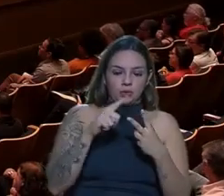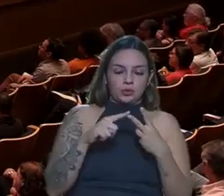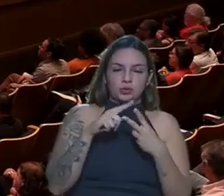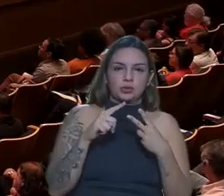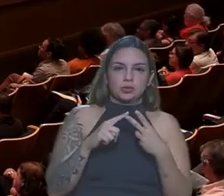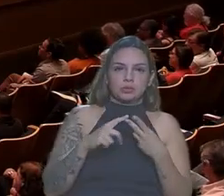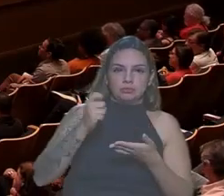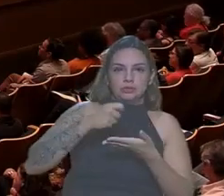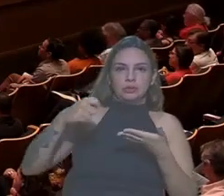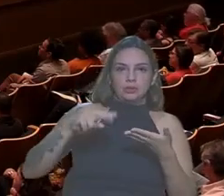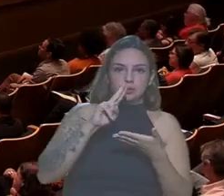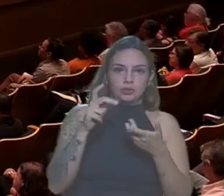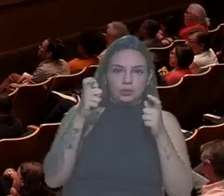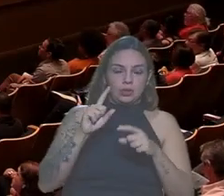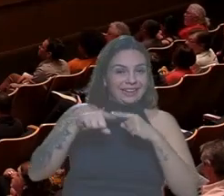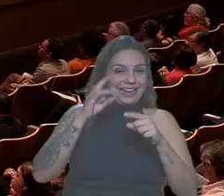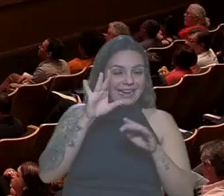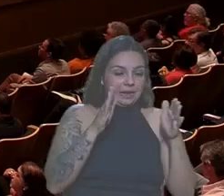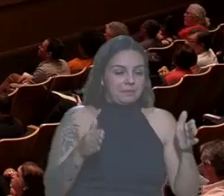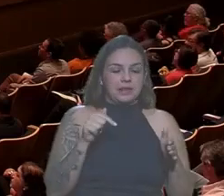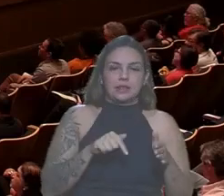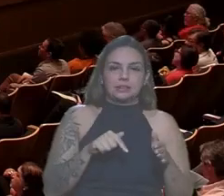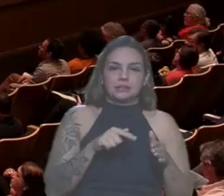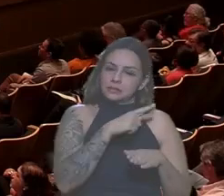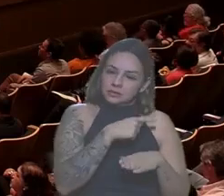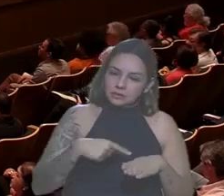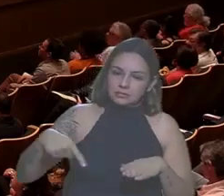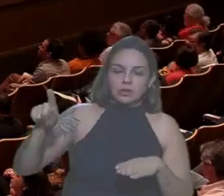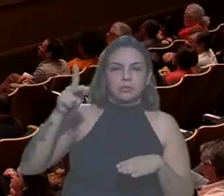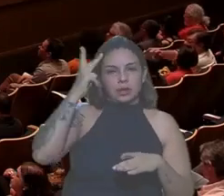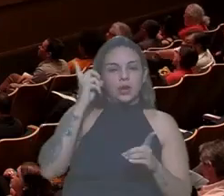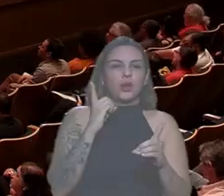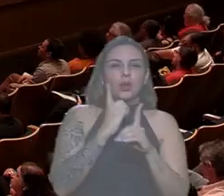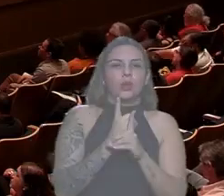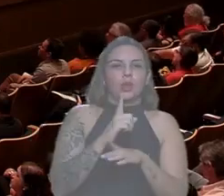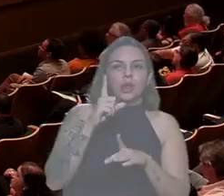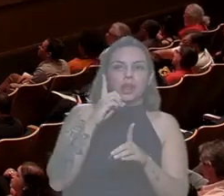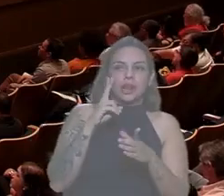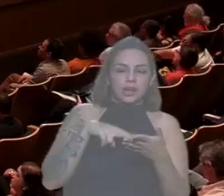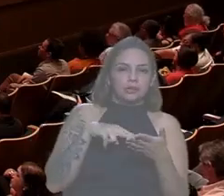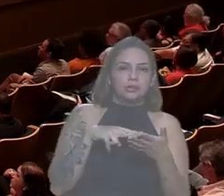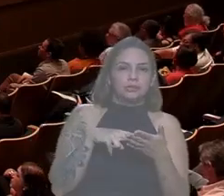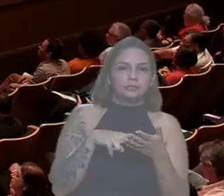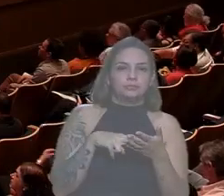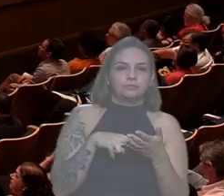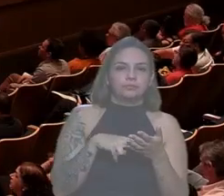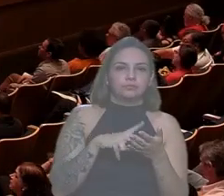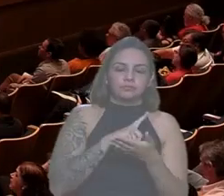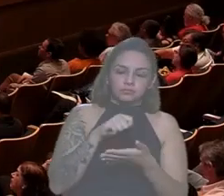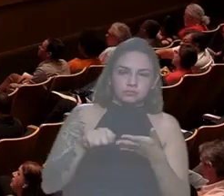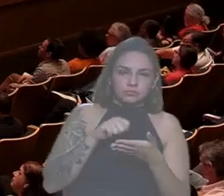espaços para autógrafos, onde, após cada mesa, os autores seguem para o encontro com o leitor, além das